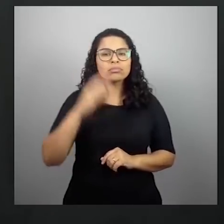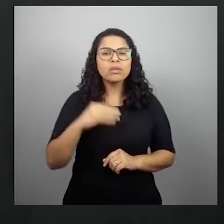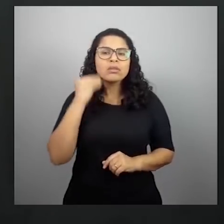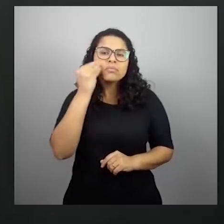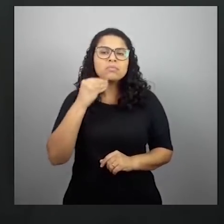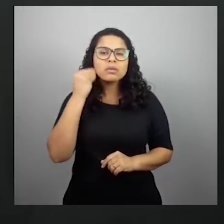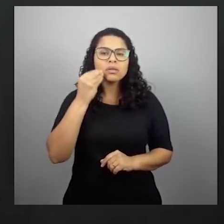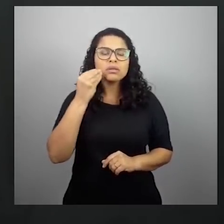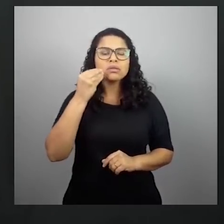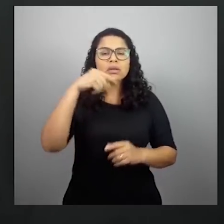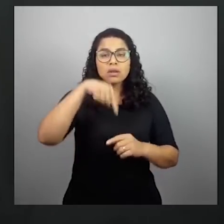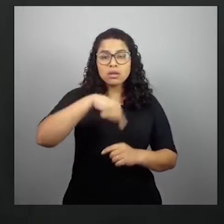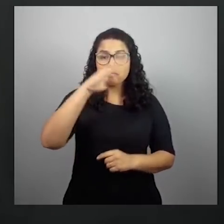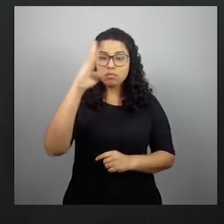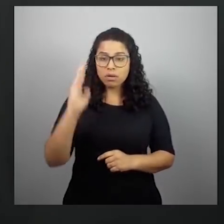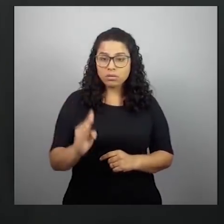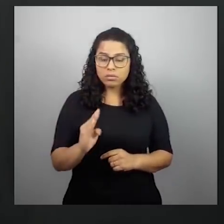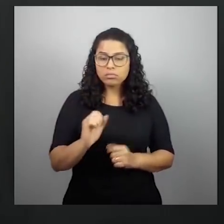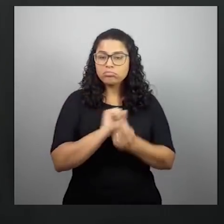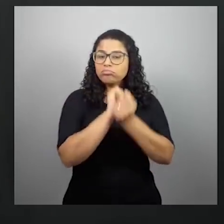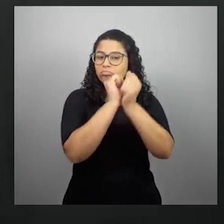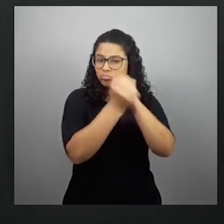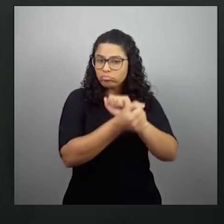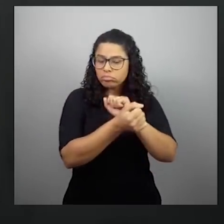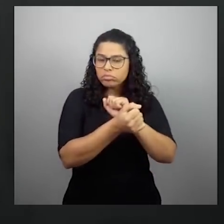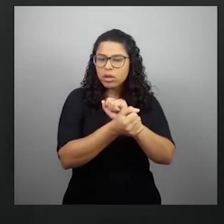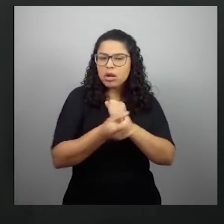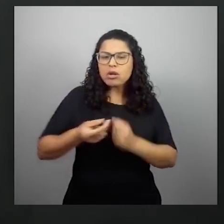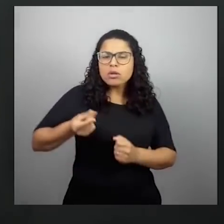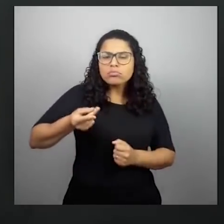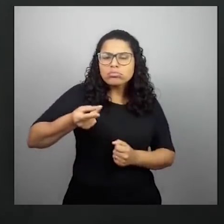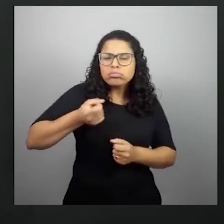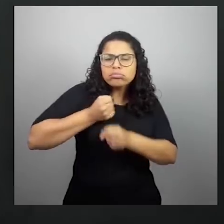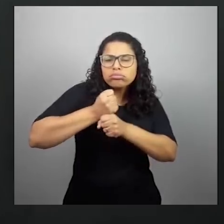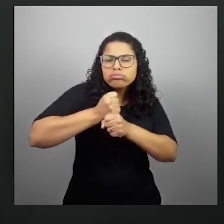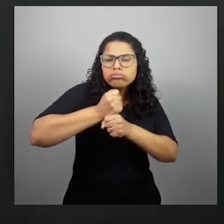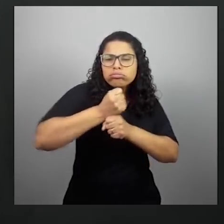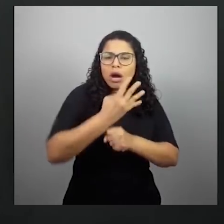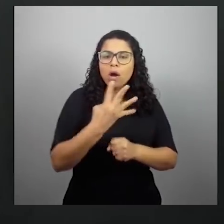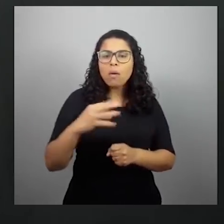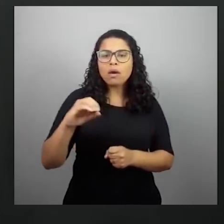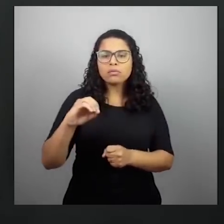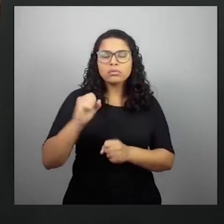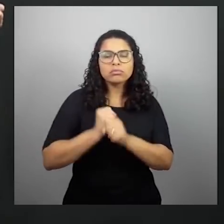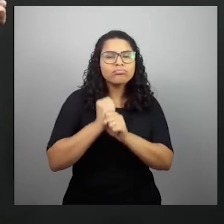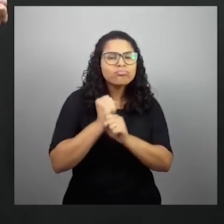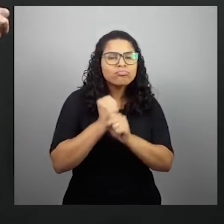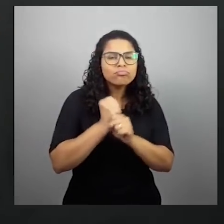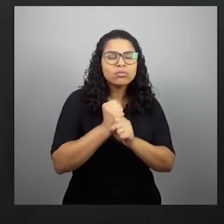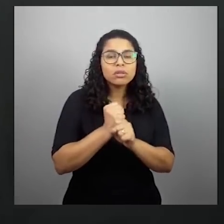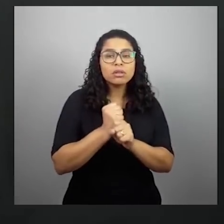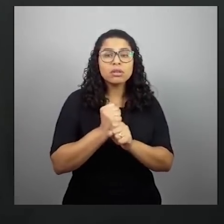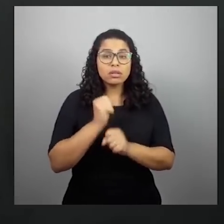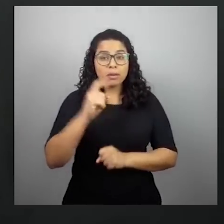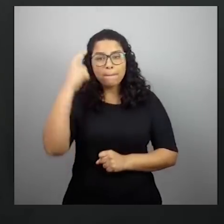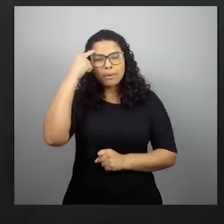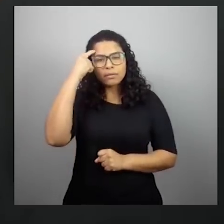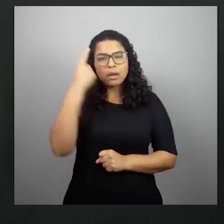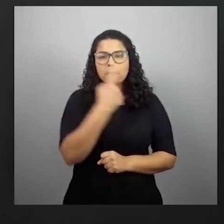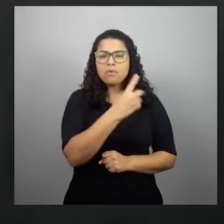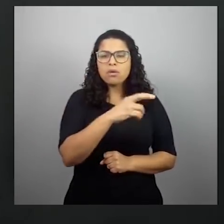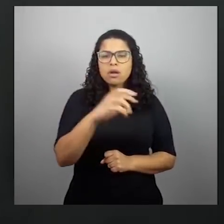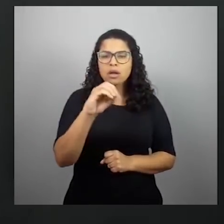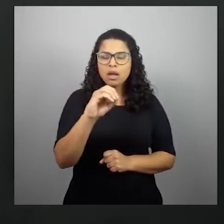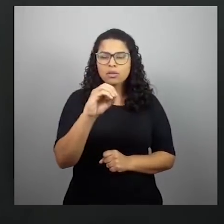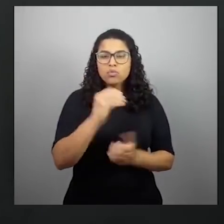de escravidão no Brasil durou quase 400 anos, né? Se a gente considerar de 1500 com a escravidão